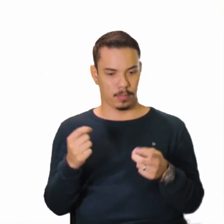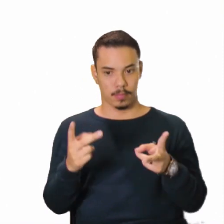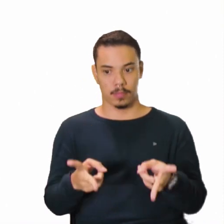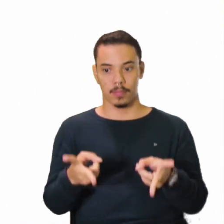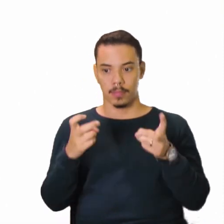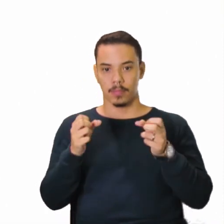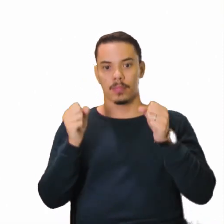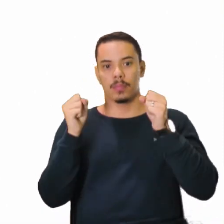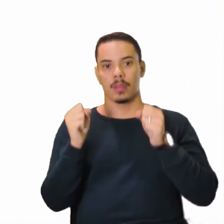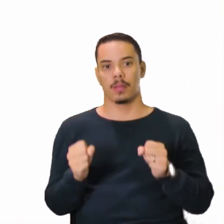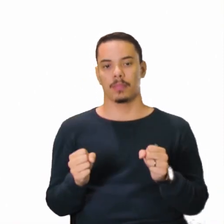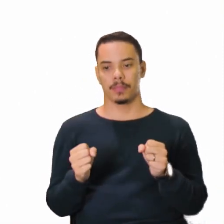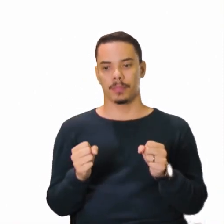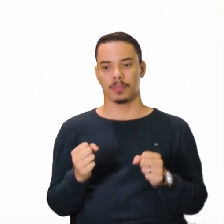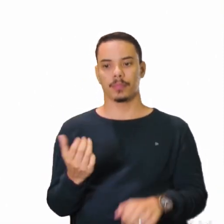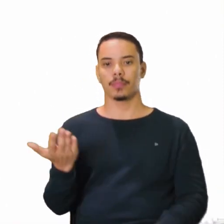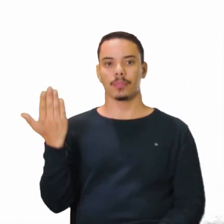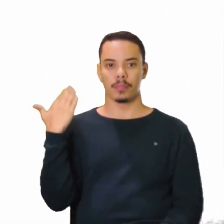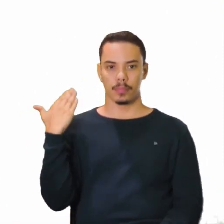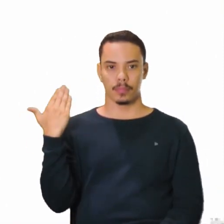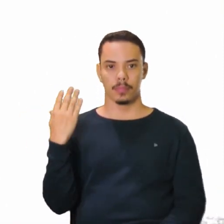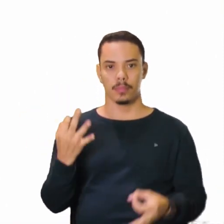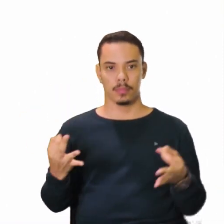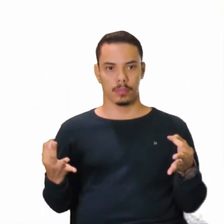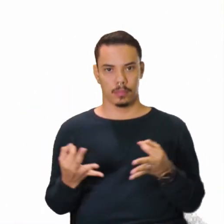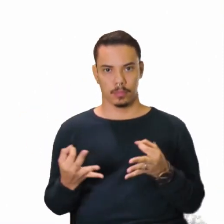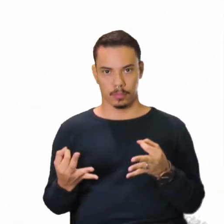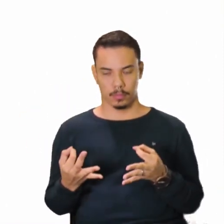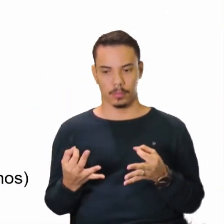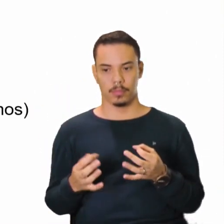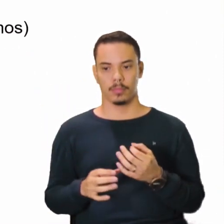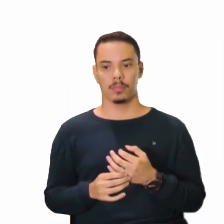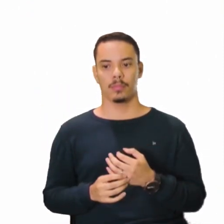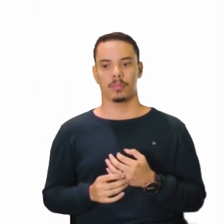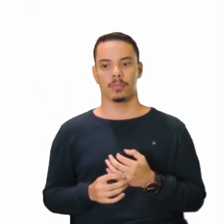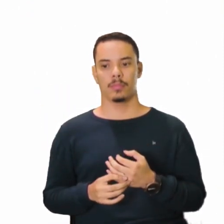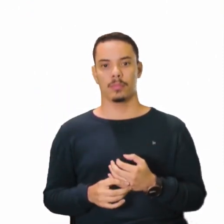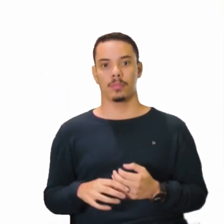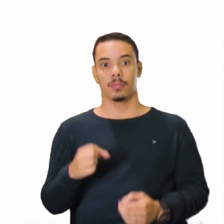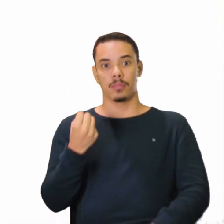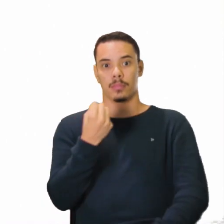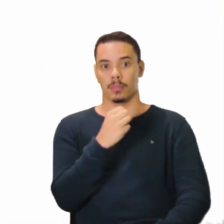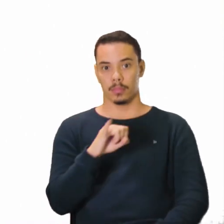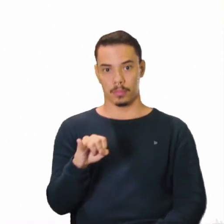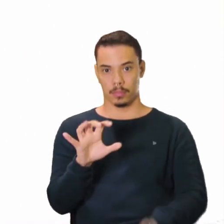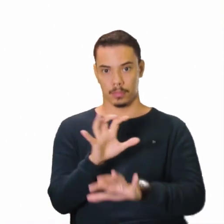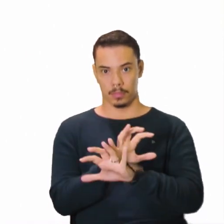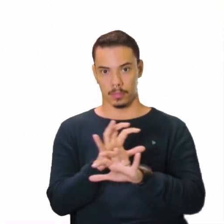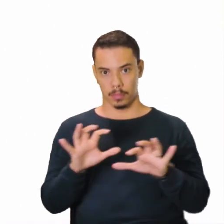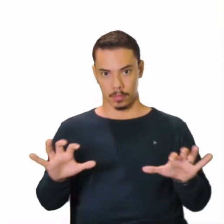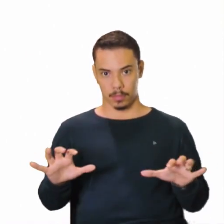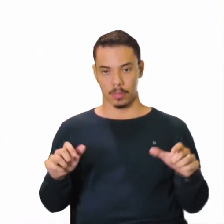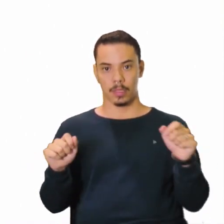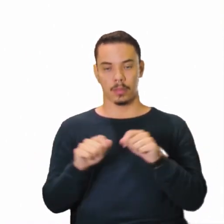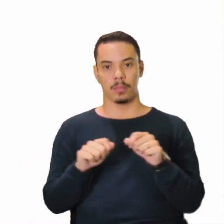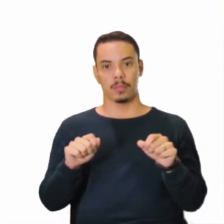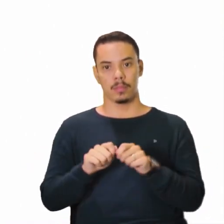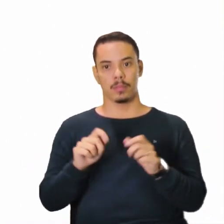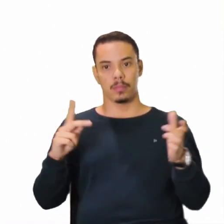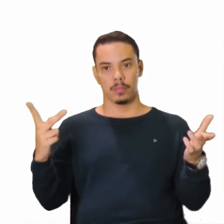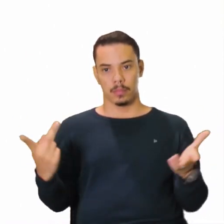pode ser no pretérito perfeito, quando for, nesse caso, um